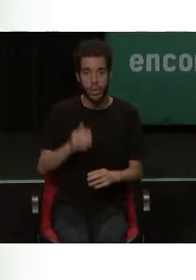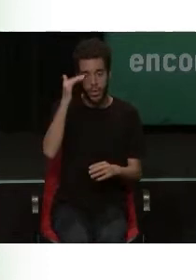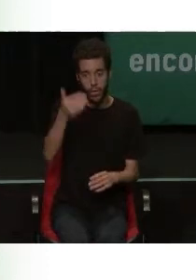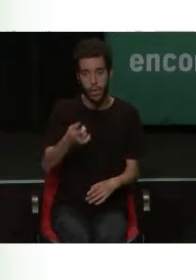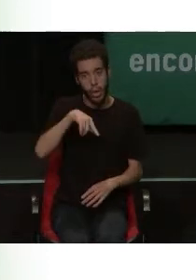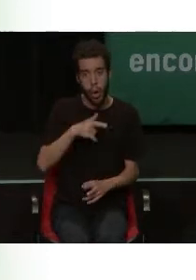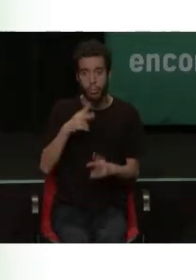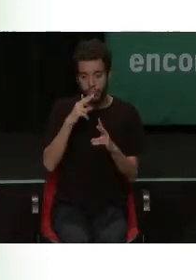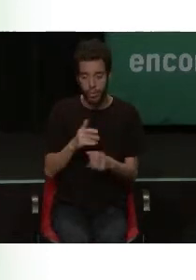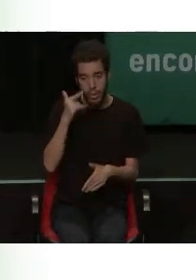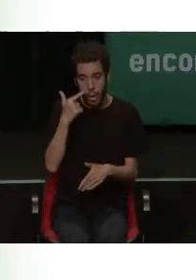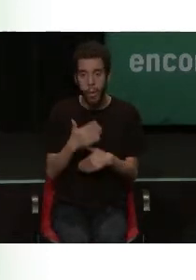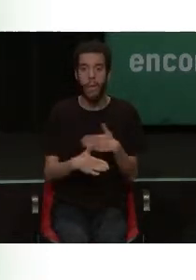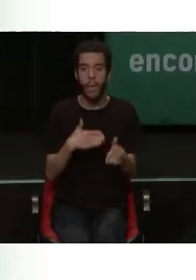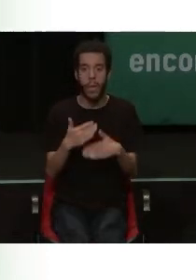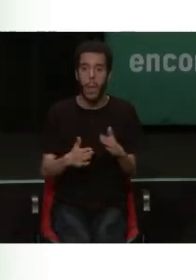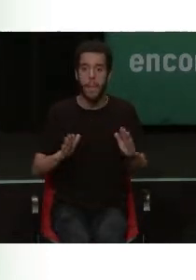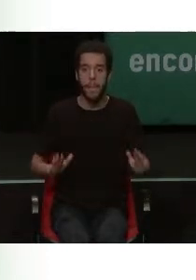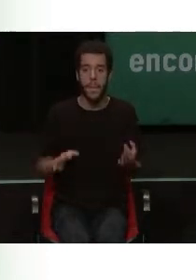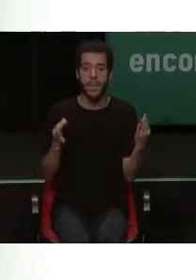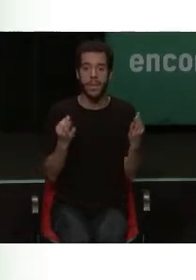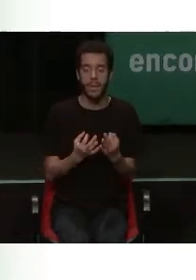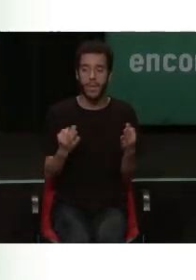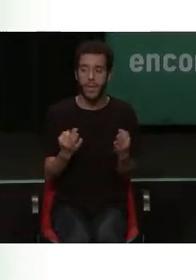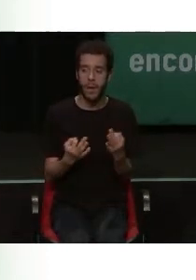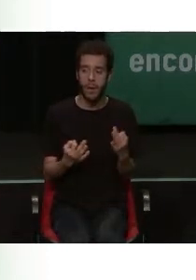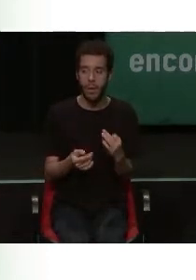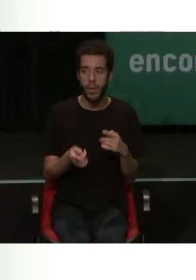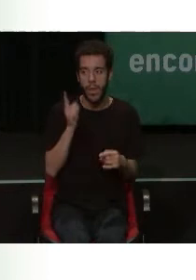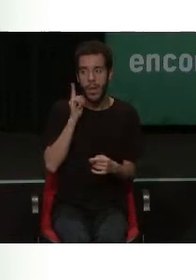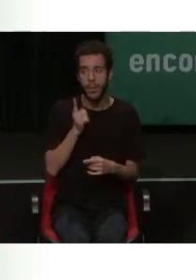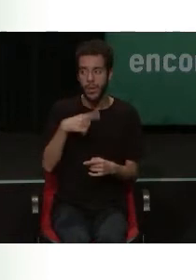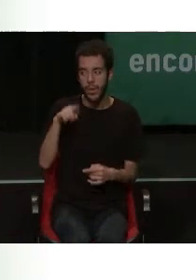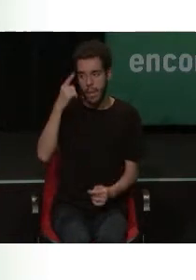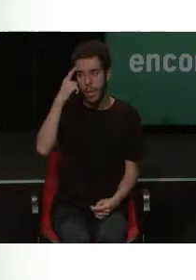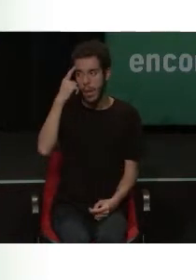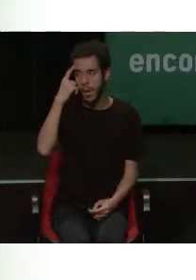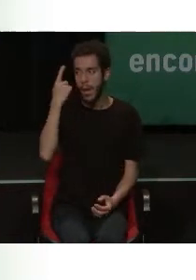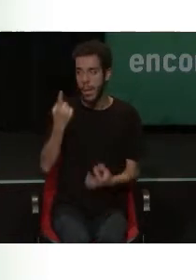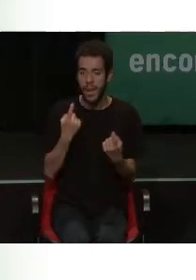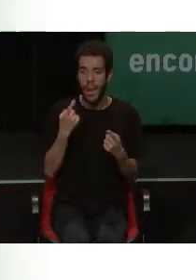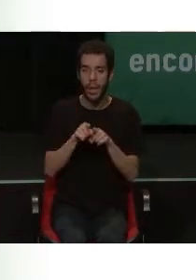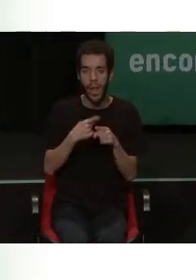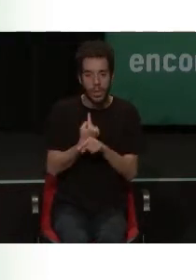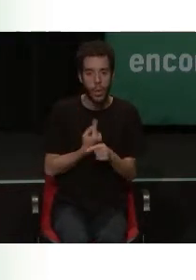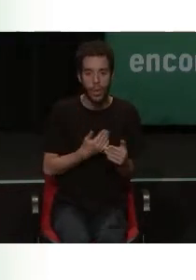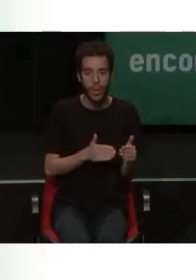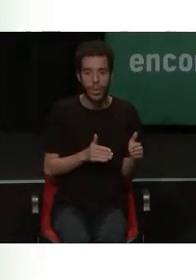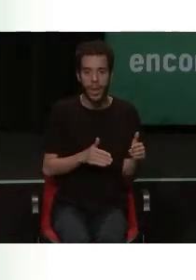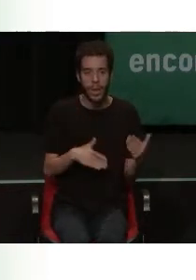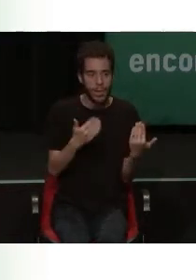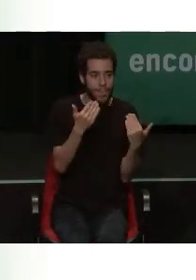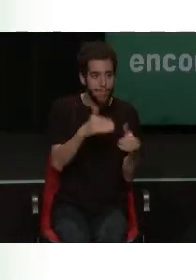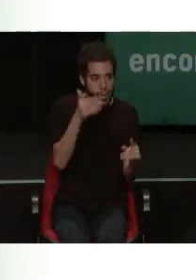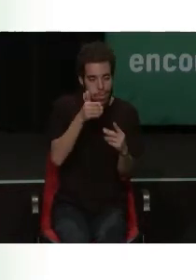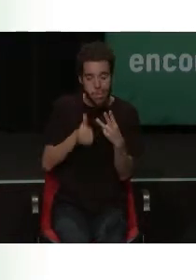continuar a estudar, mas, de facto, é bom pensar que as coisas não são lineares e, à luz